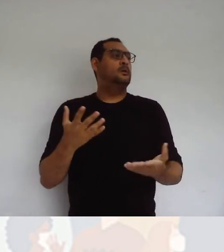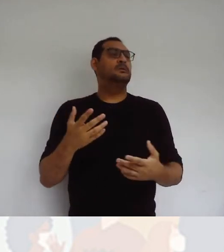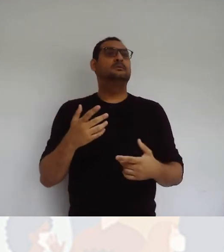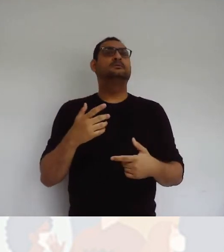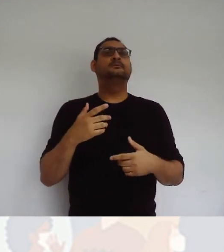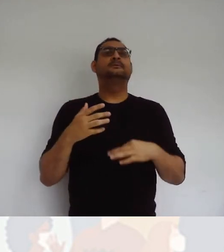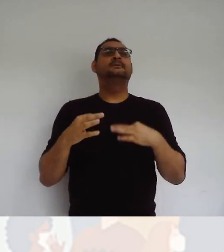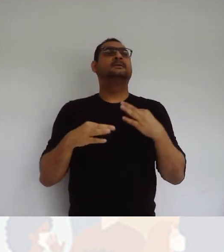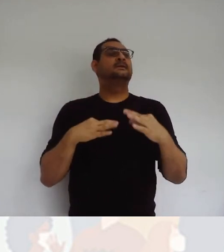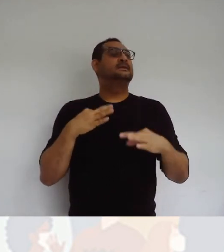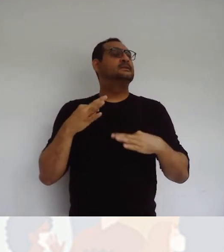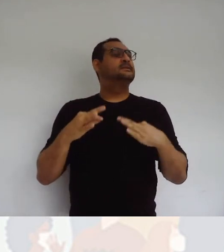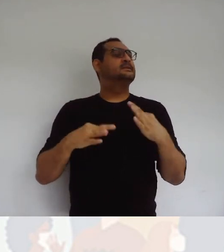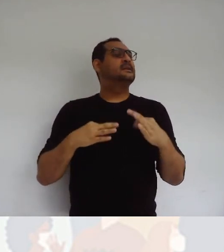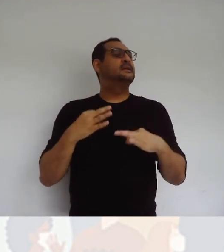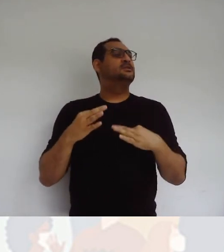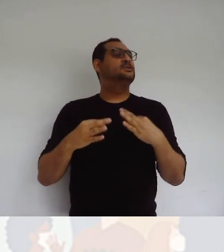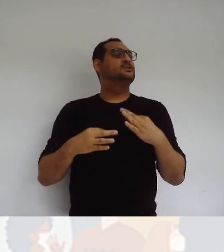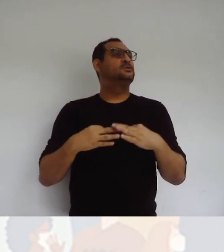desejo como